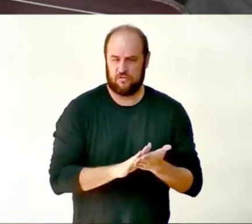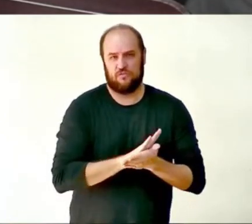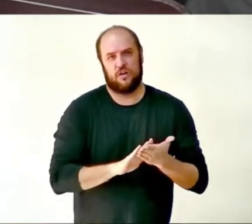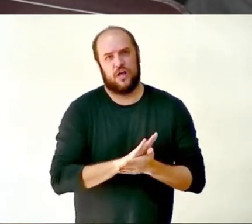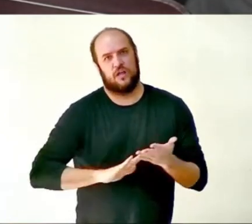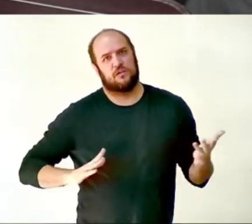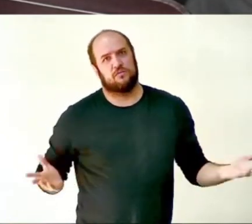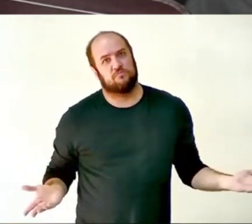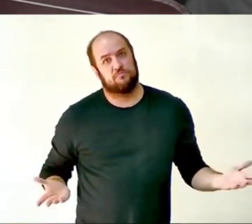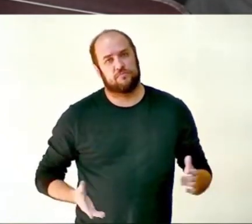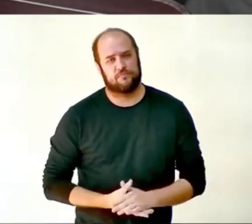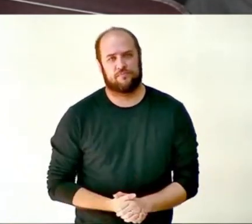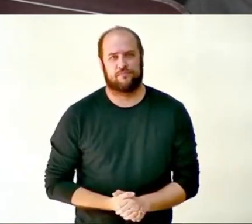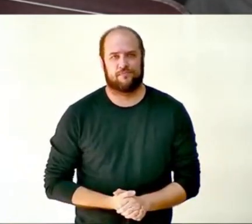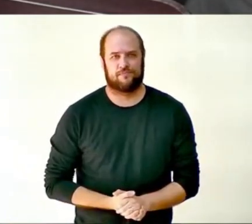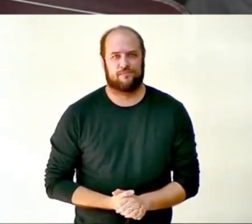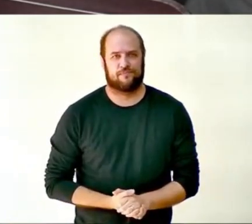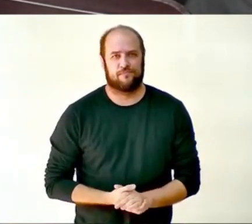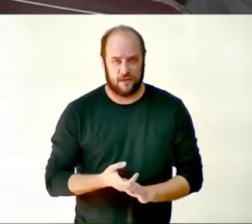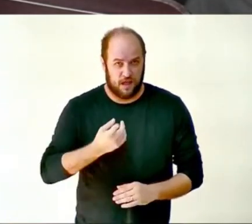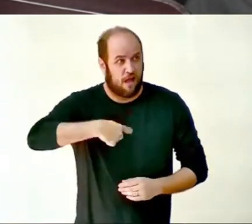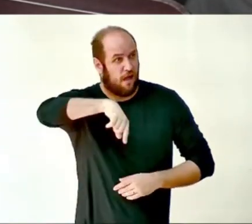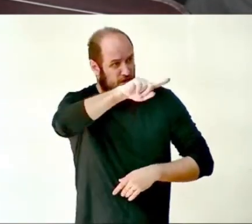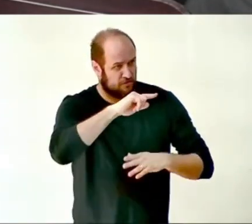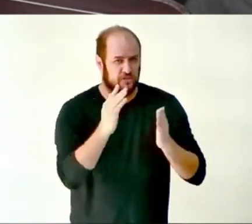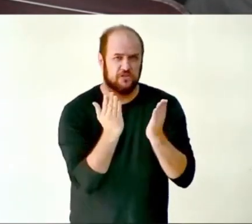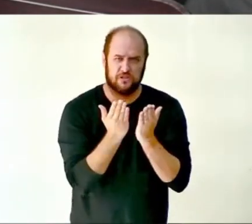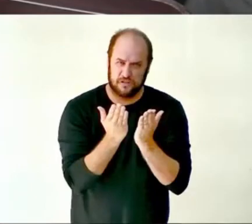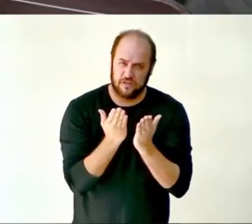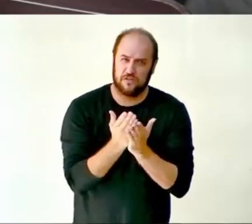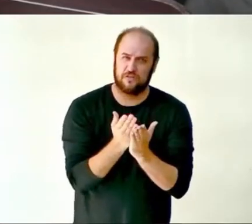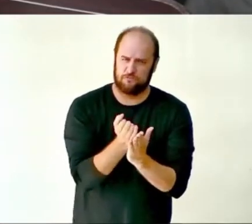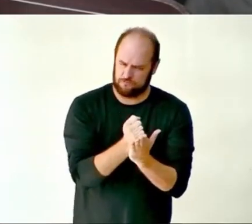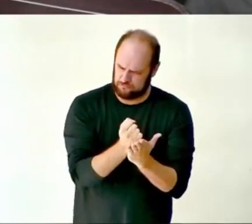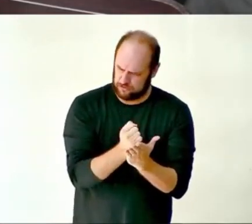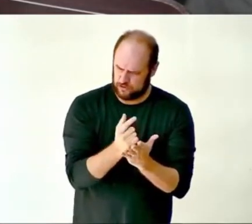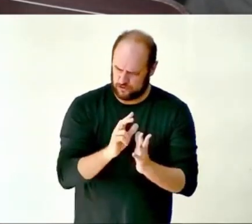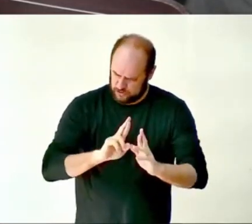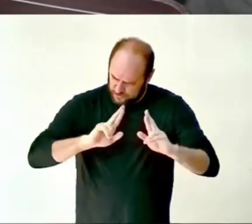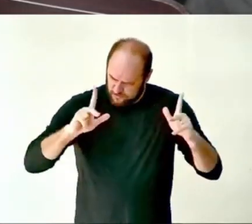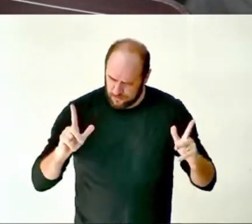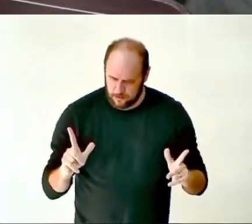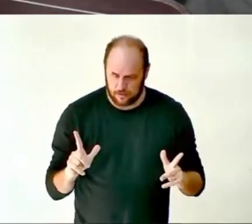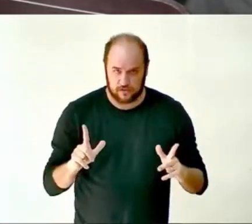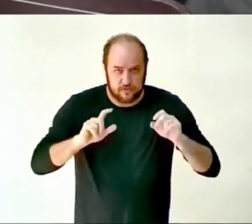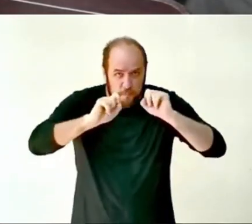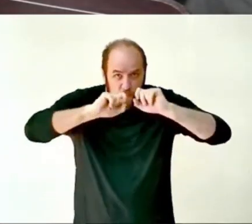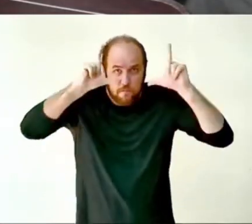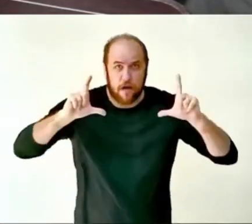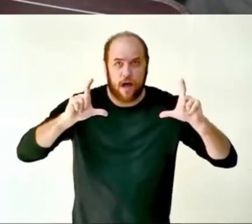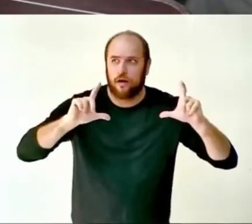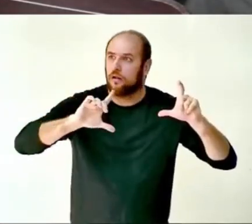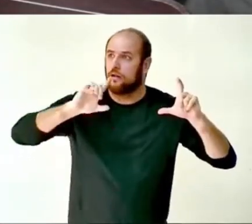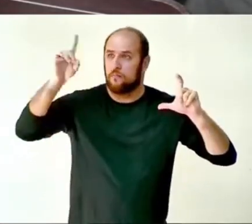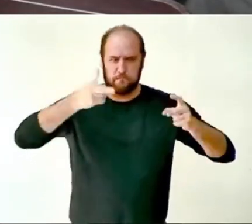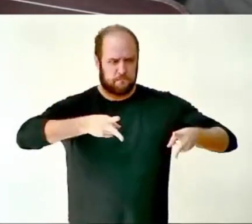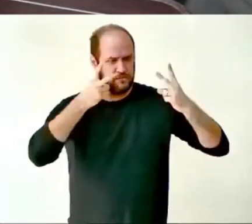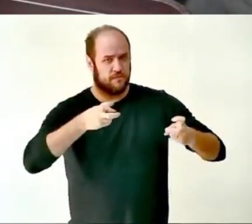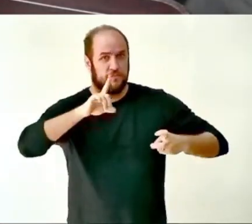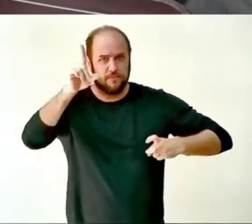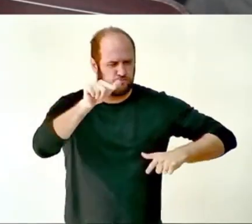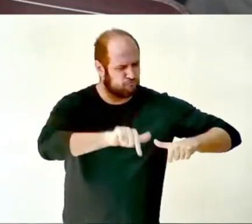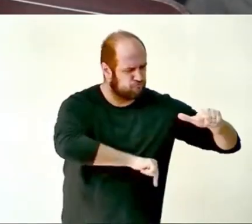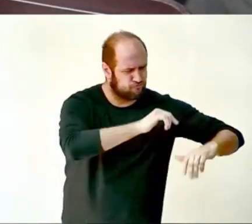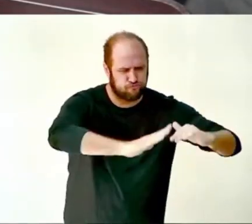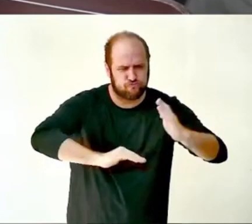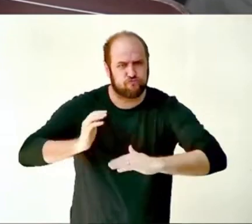cristãos é orientado uma outra coisa. É orientado a abra os olhos, perceba, Deus está agindo. O fim